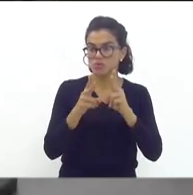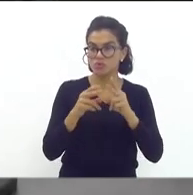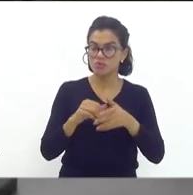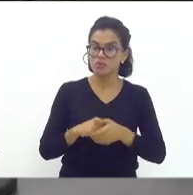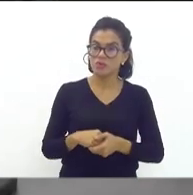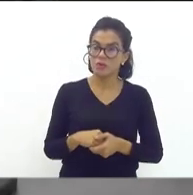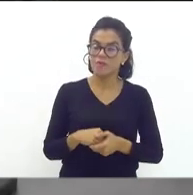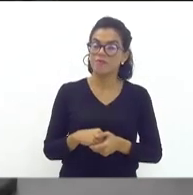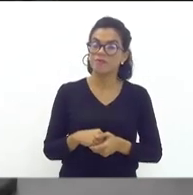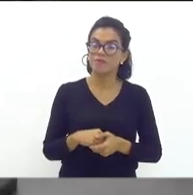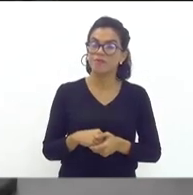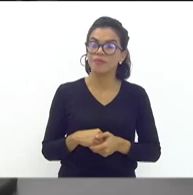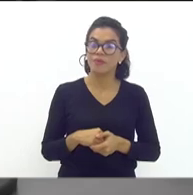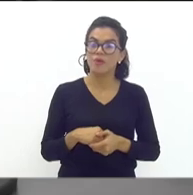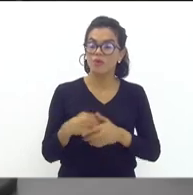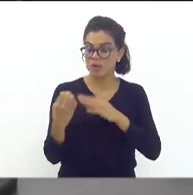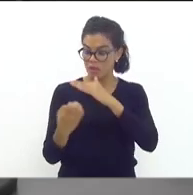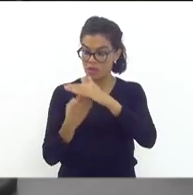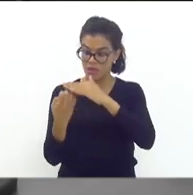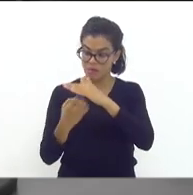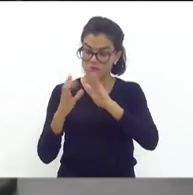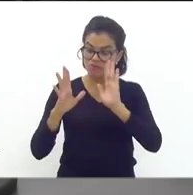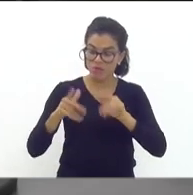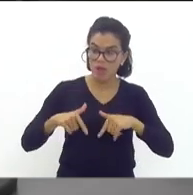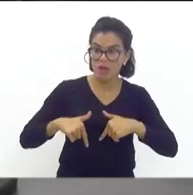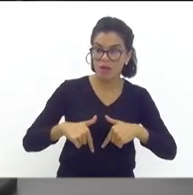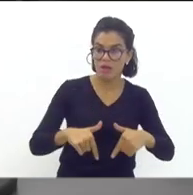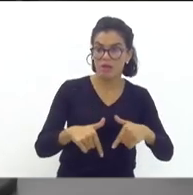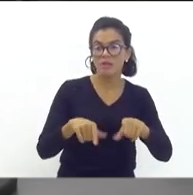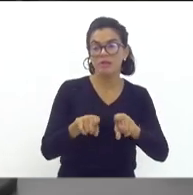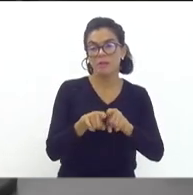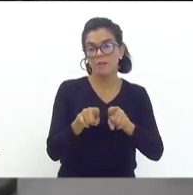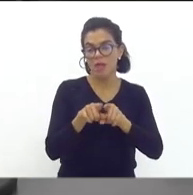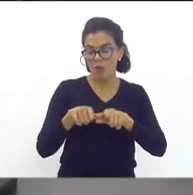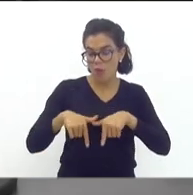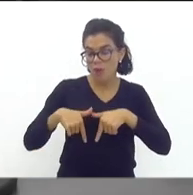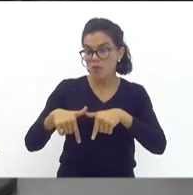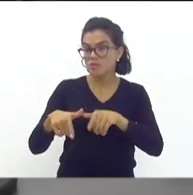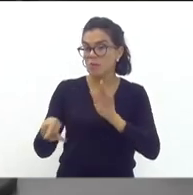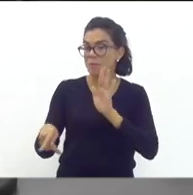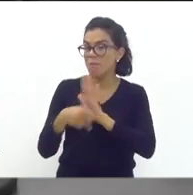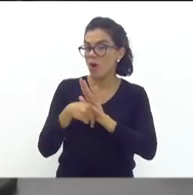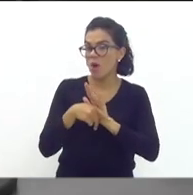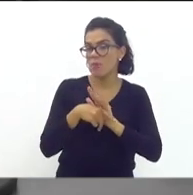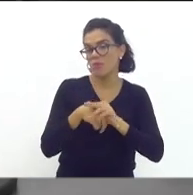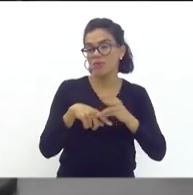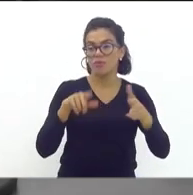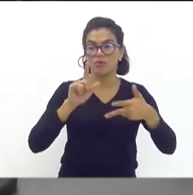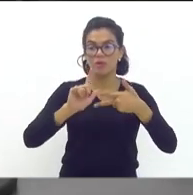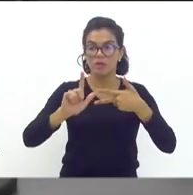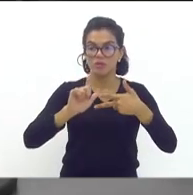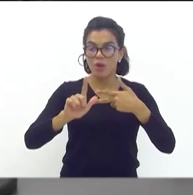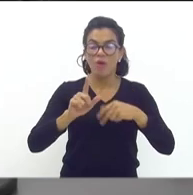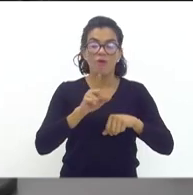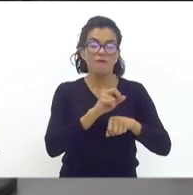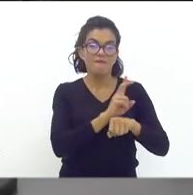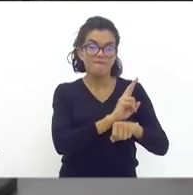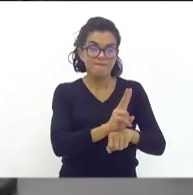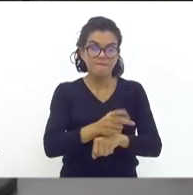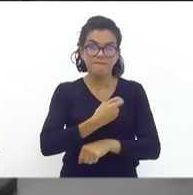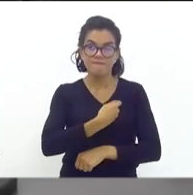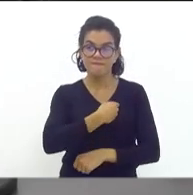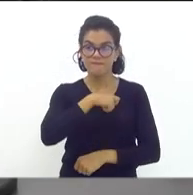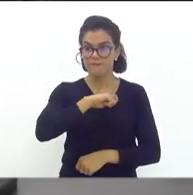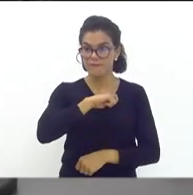o que a agência fez e obviamente isso também é uma deve ser uma atuação do poder concedente verificar se